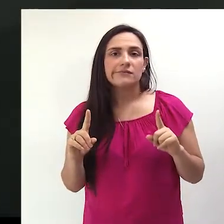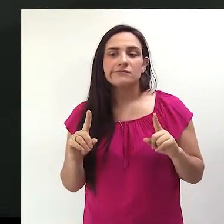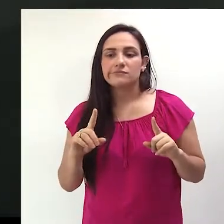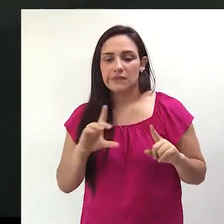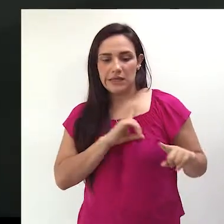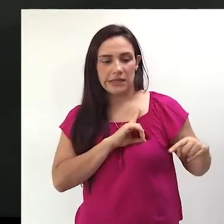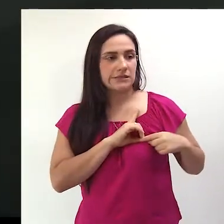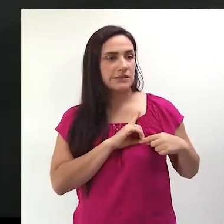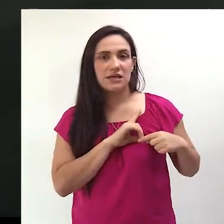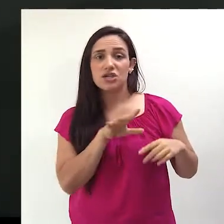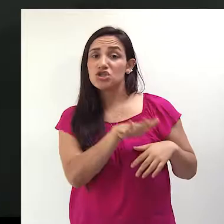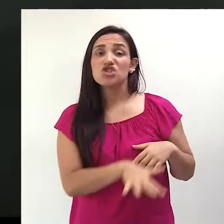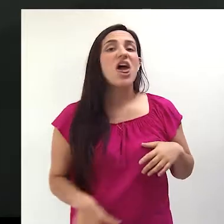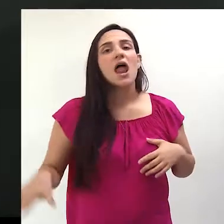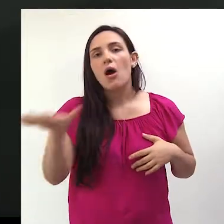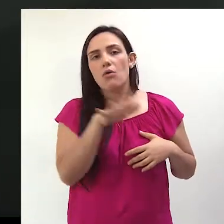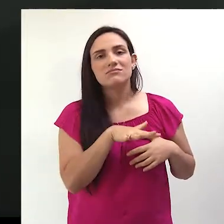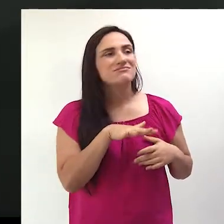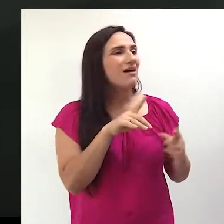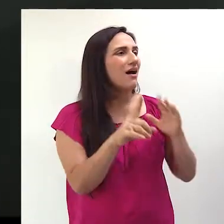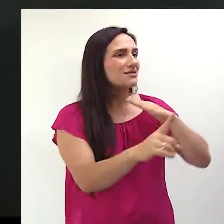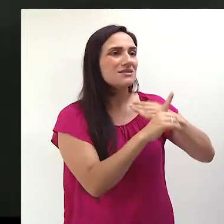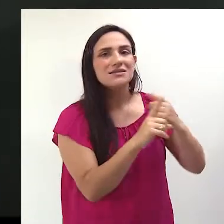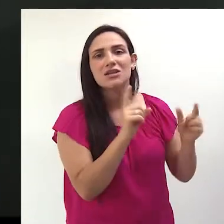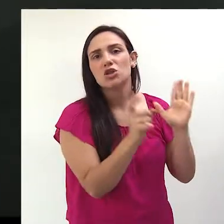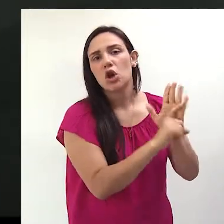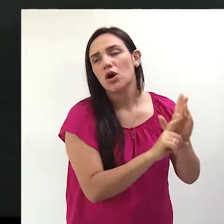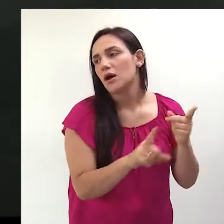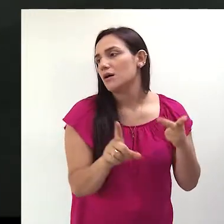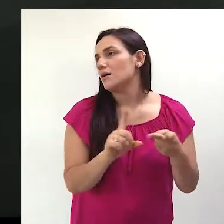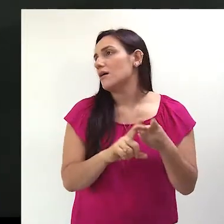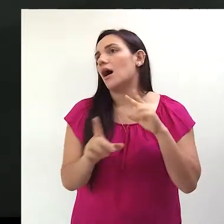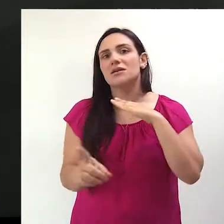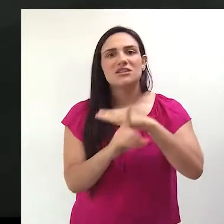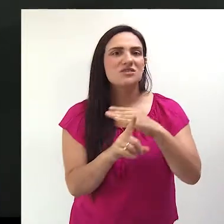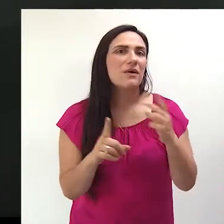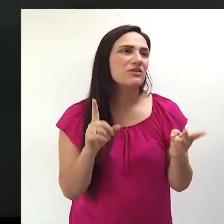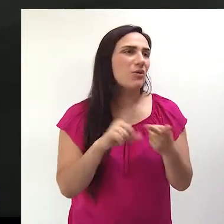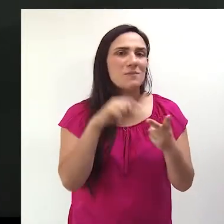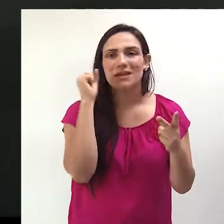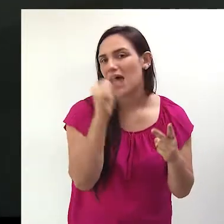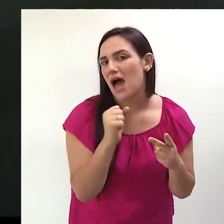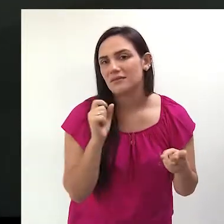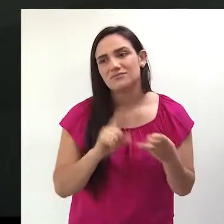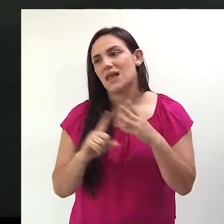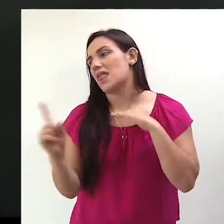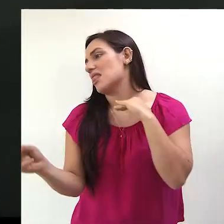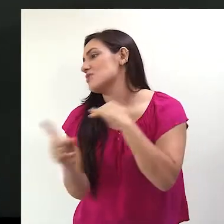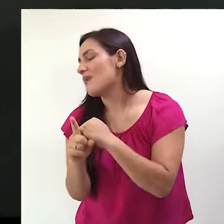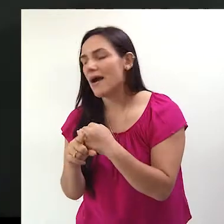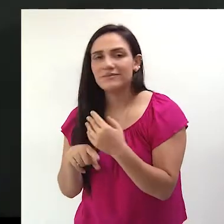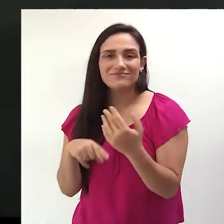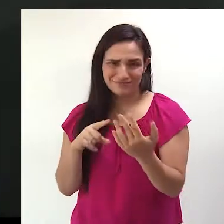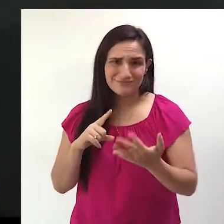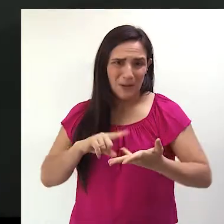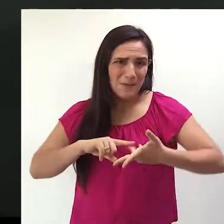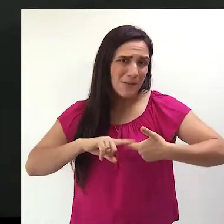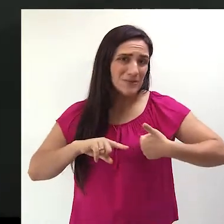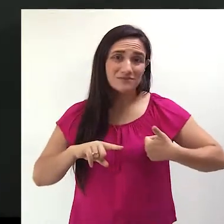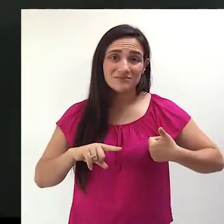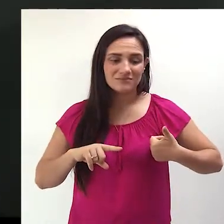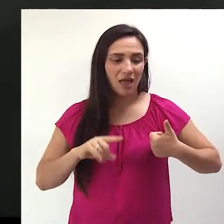outros crimes também, os crimes do dia a dia, se fosse um homicídio, um tráfico de drogas, um roubo. E com a criação de uma unidade